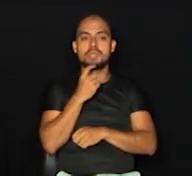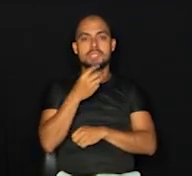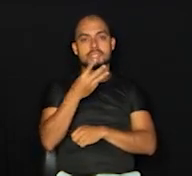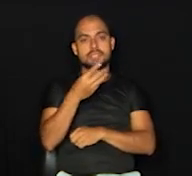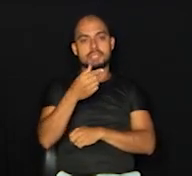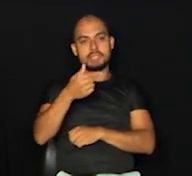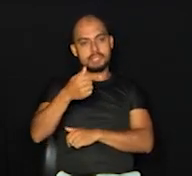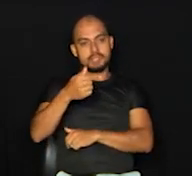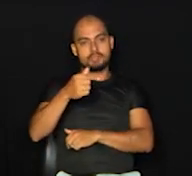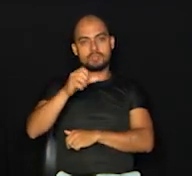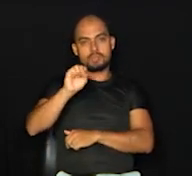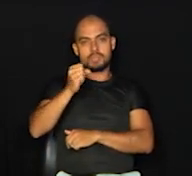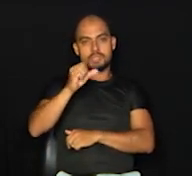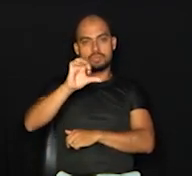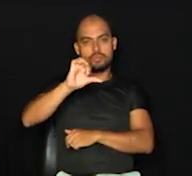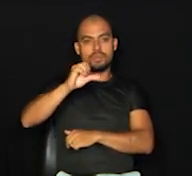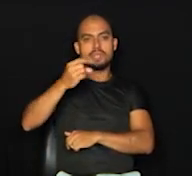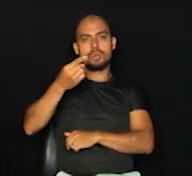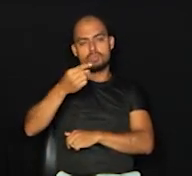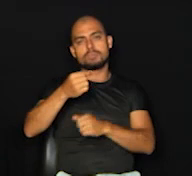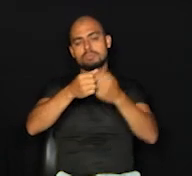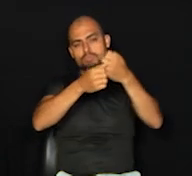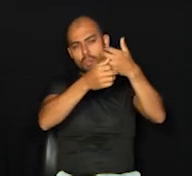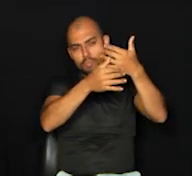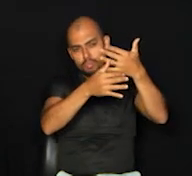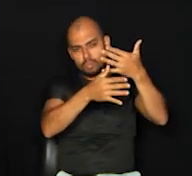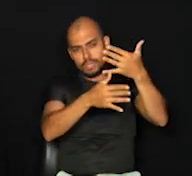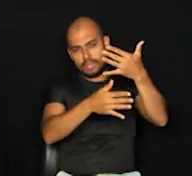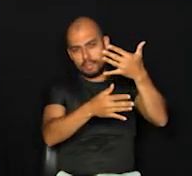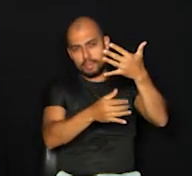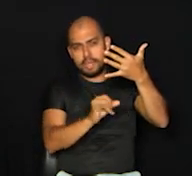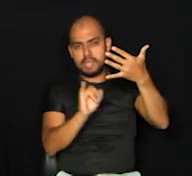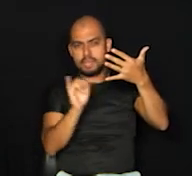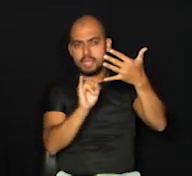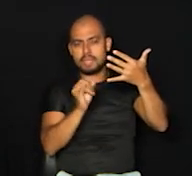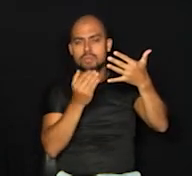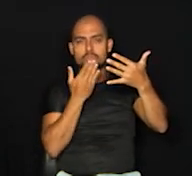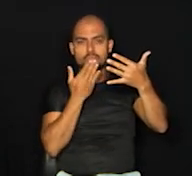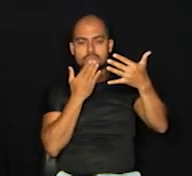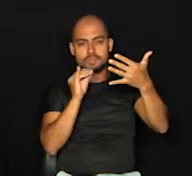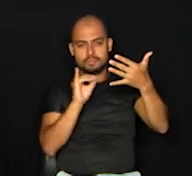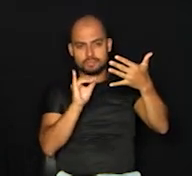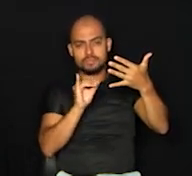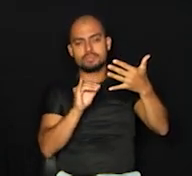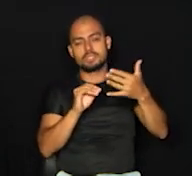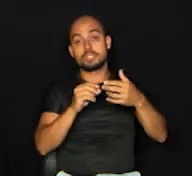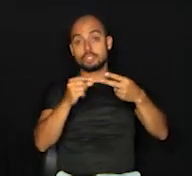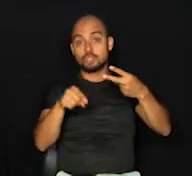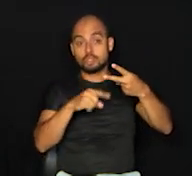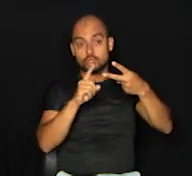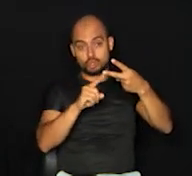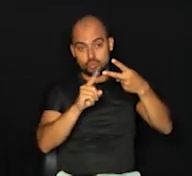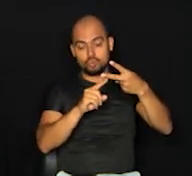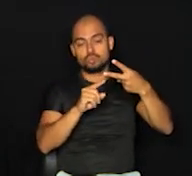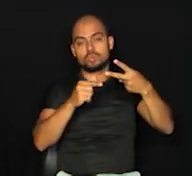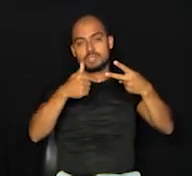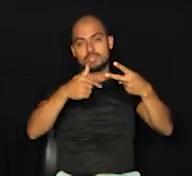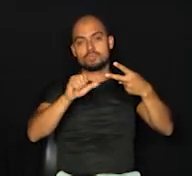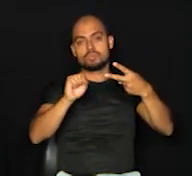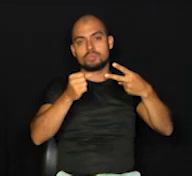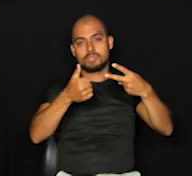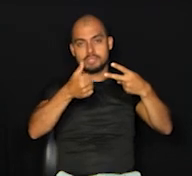37.891 em Campinas, que segue aí com Indaiatuba em segundo número da cidade, da nossa